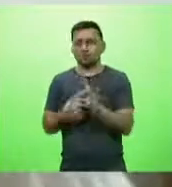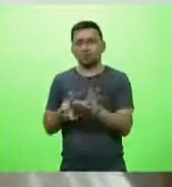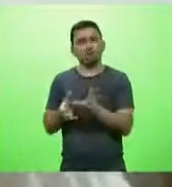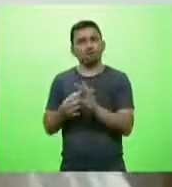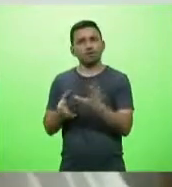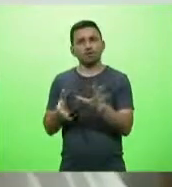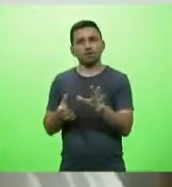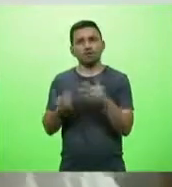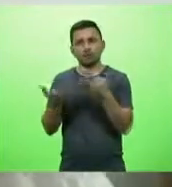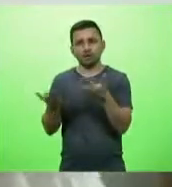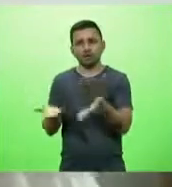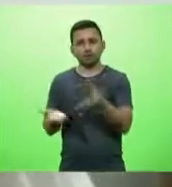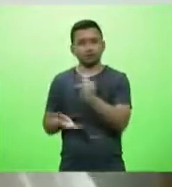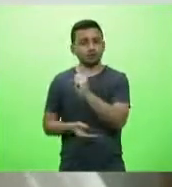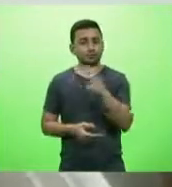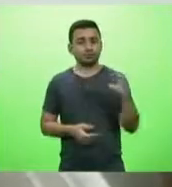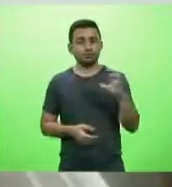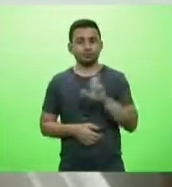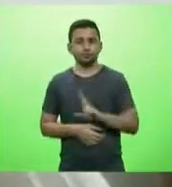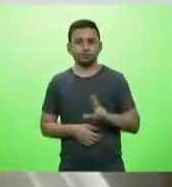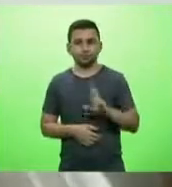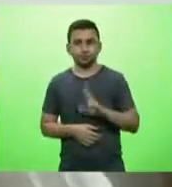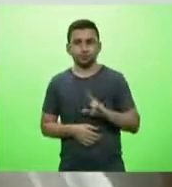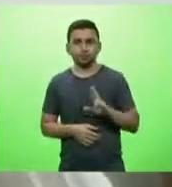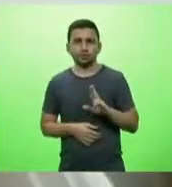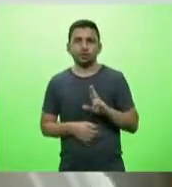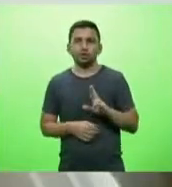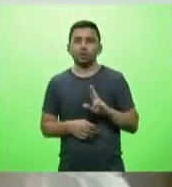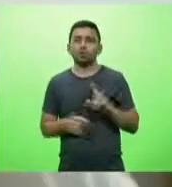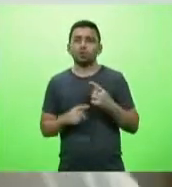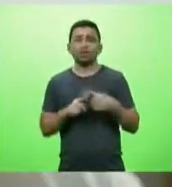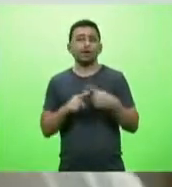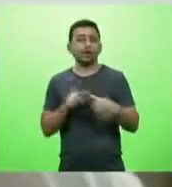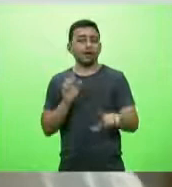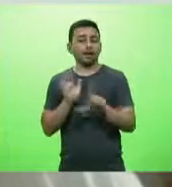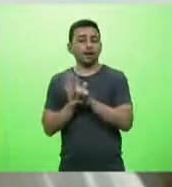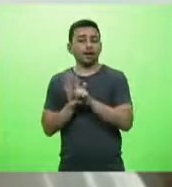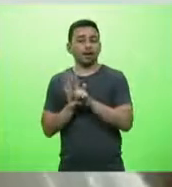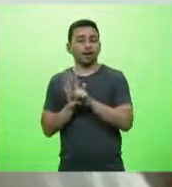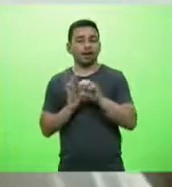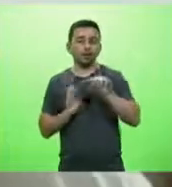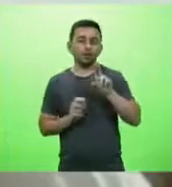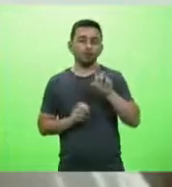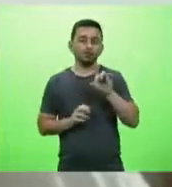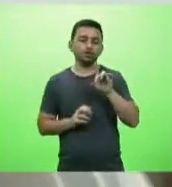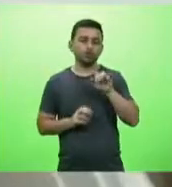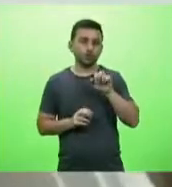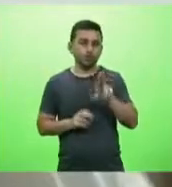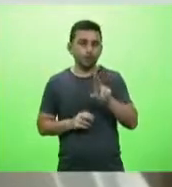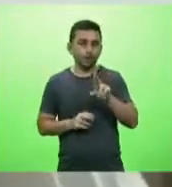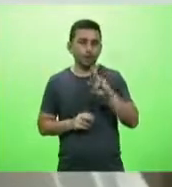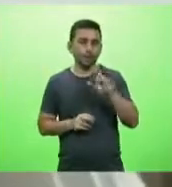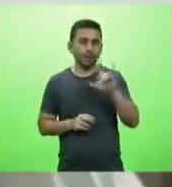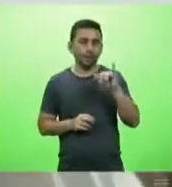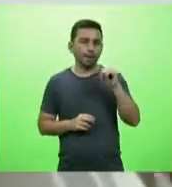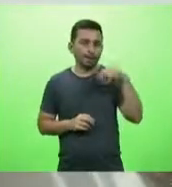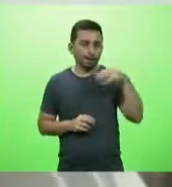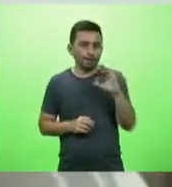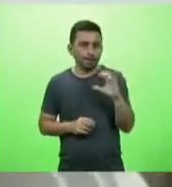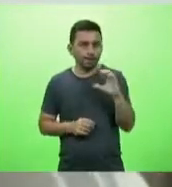para Santa Catarina por conta da Lei Aldir Blanc. Então, veja bem, no ano